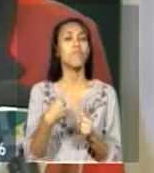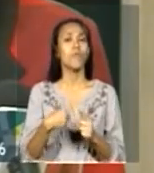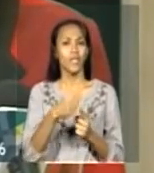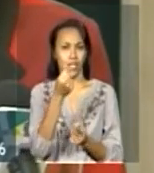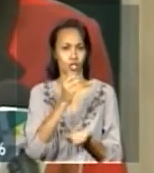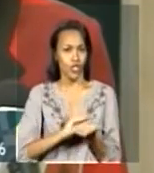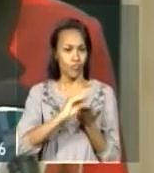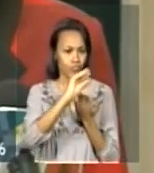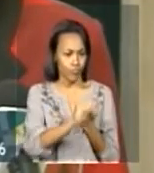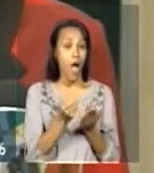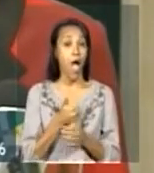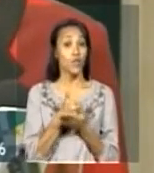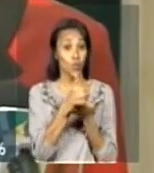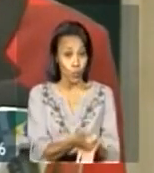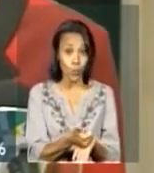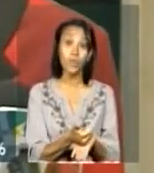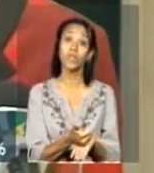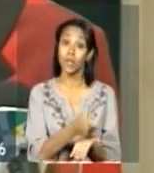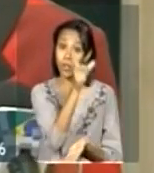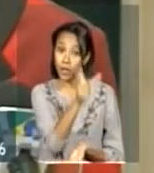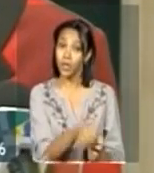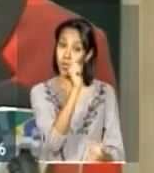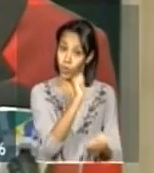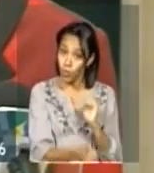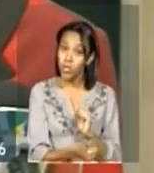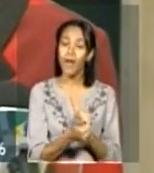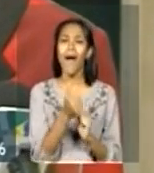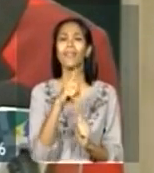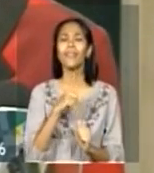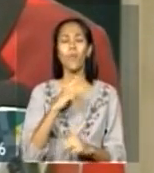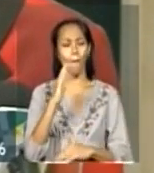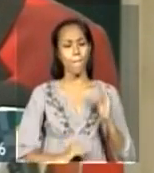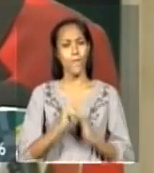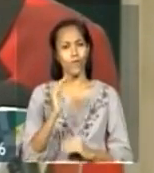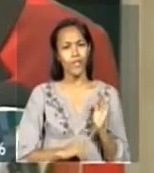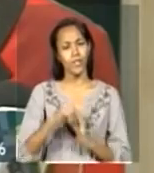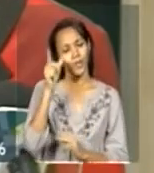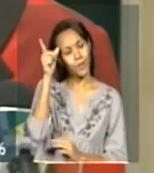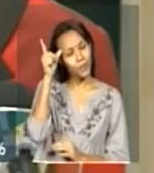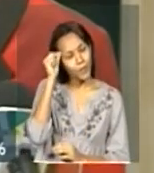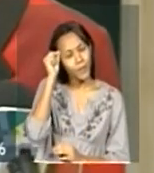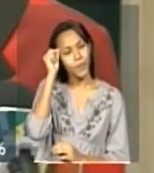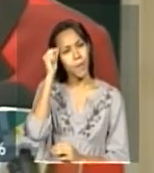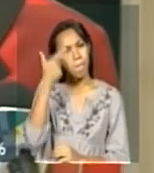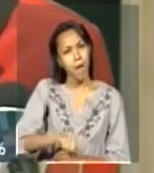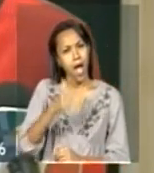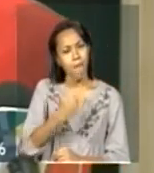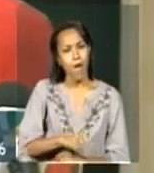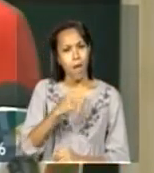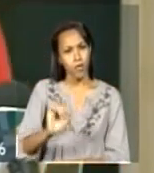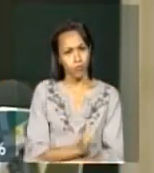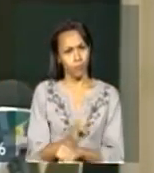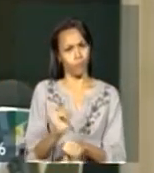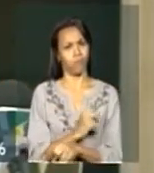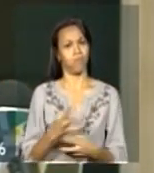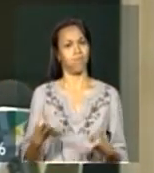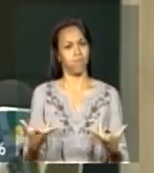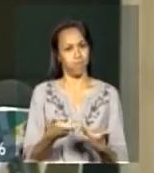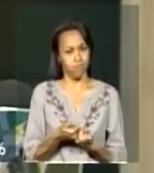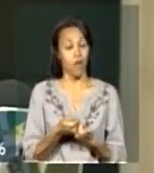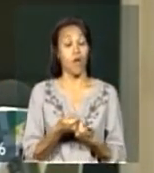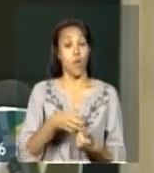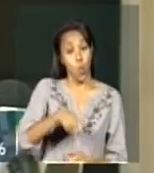atletas, né, a terem uma profissionalização mais tranquila, porque agora o bolso